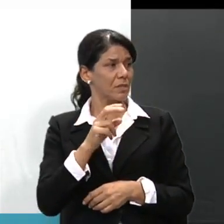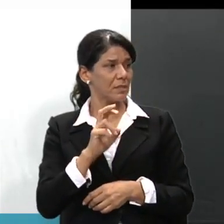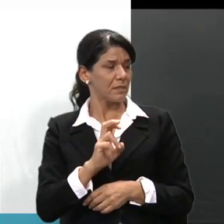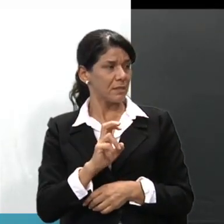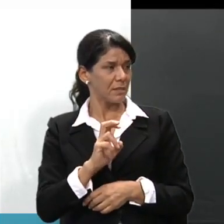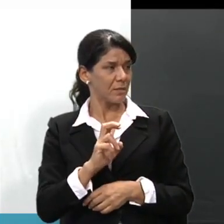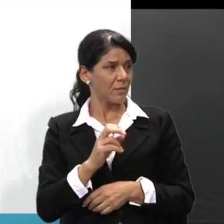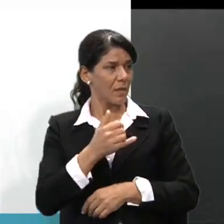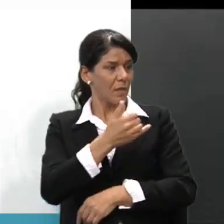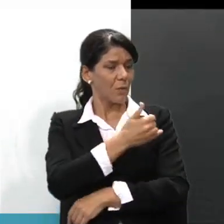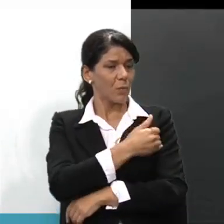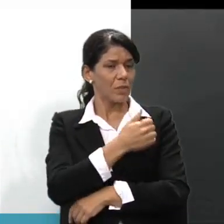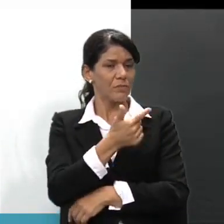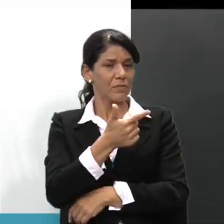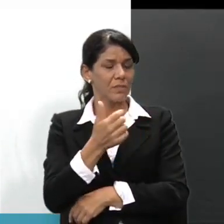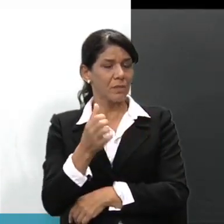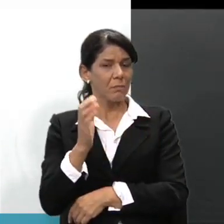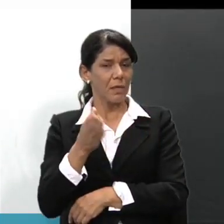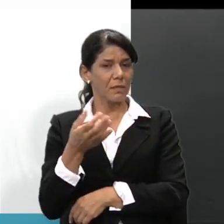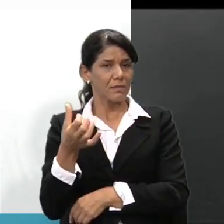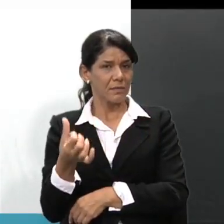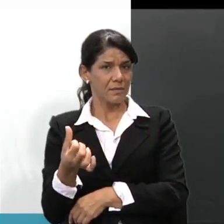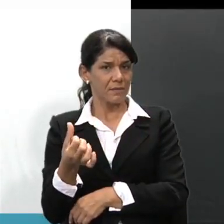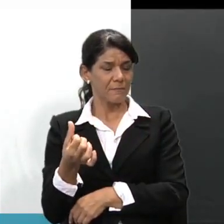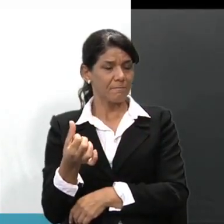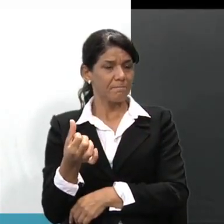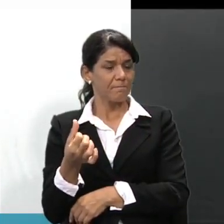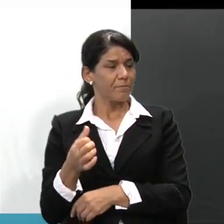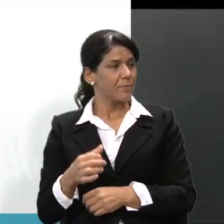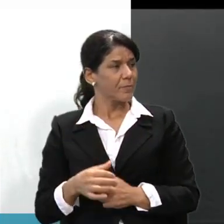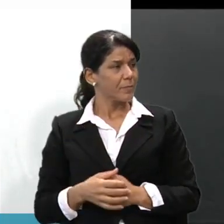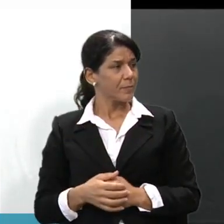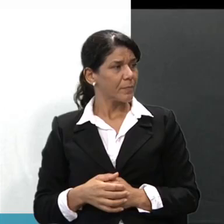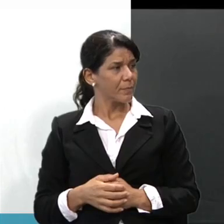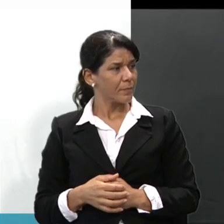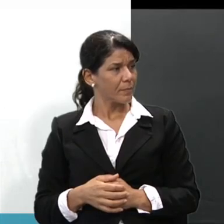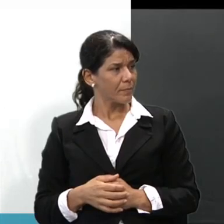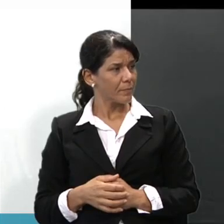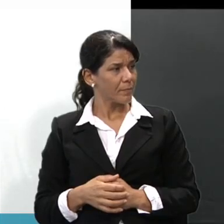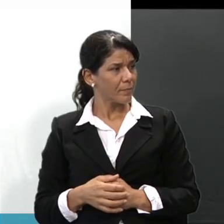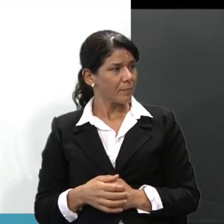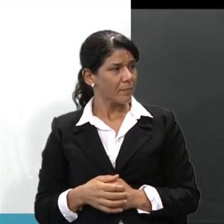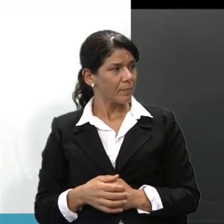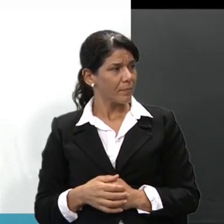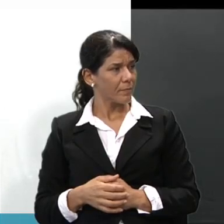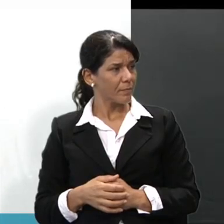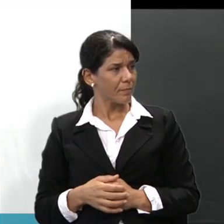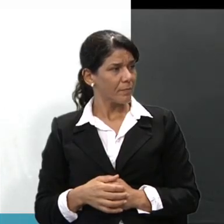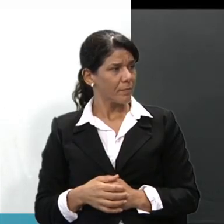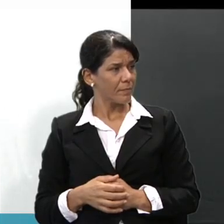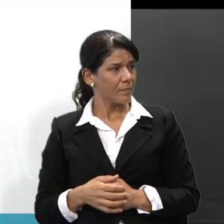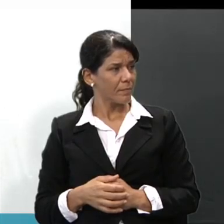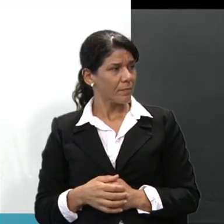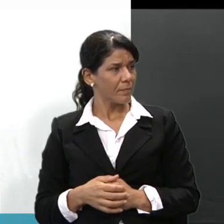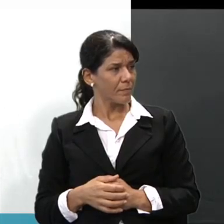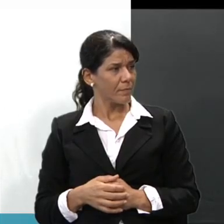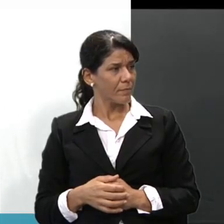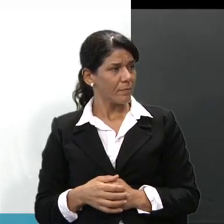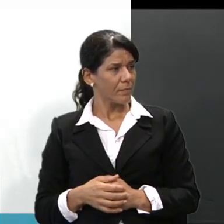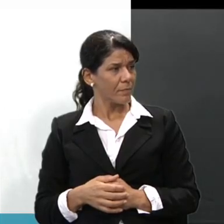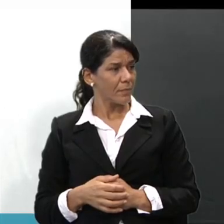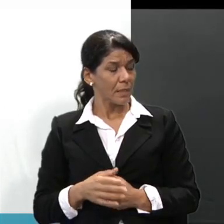a agulha 25 por 6 no vasto lateral da coxa, por exemplo. Então, tem que associar